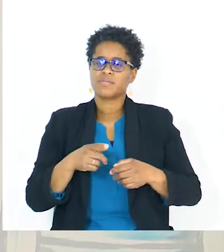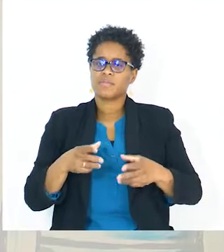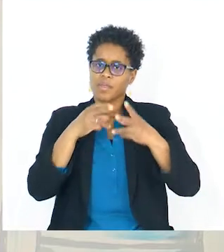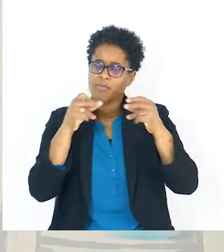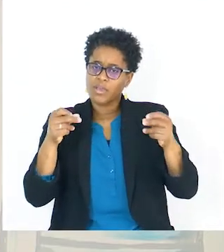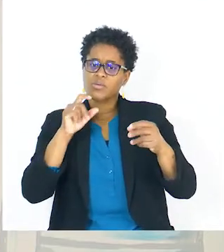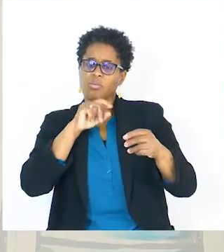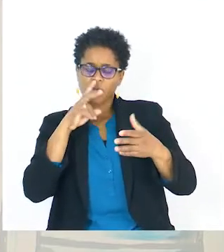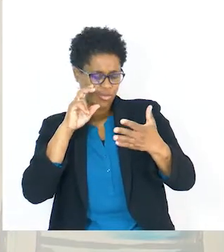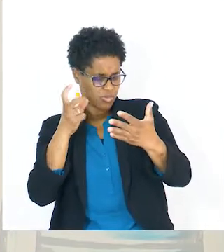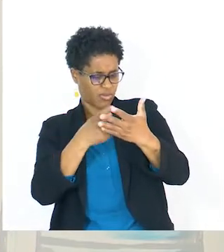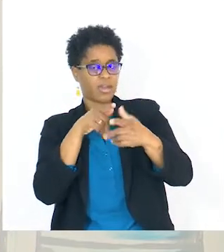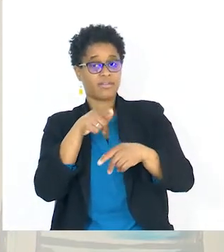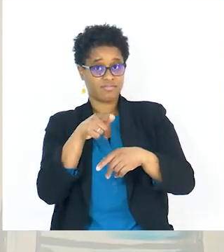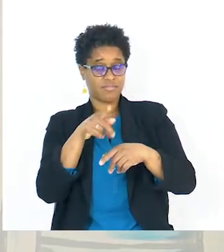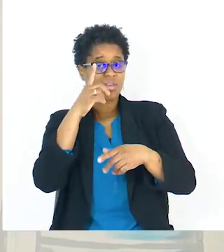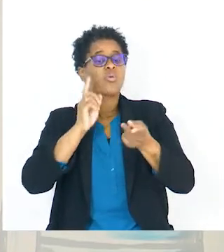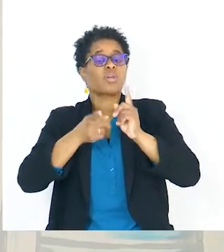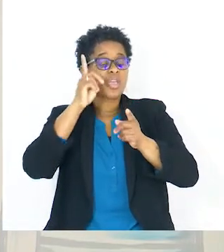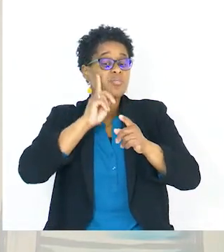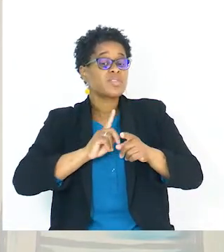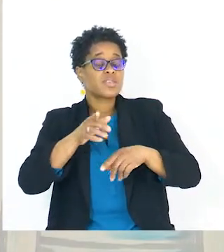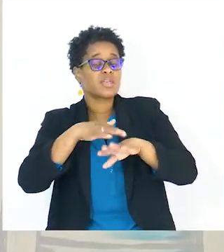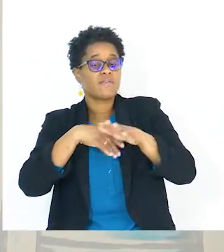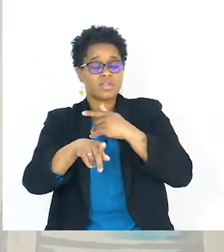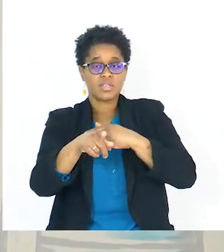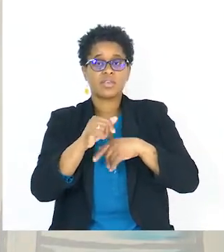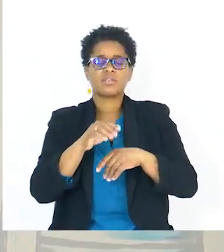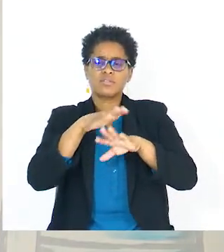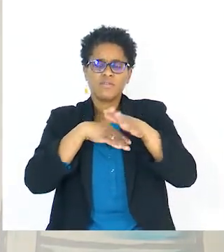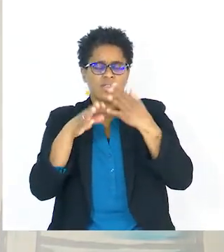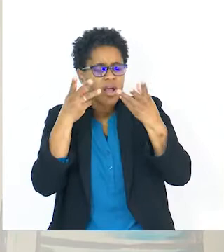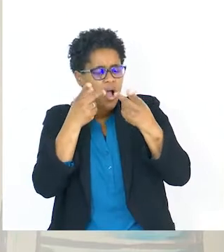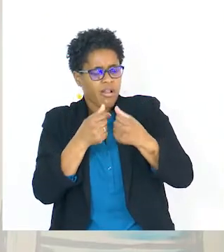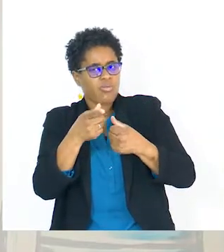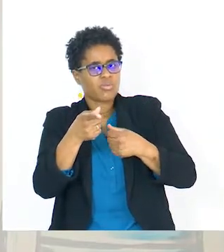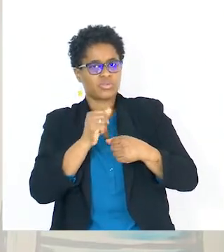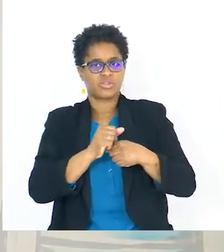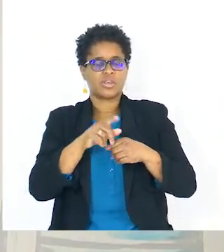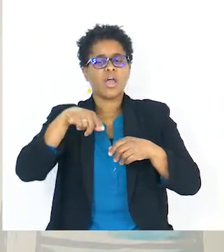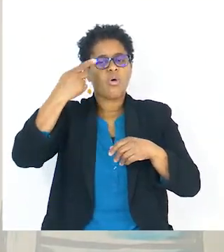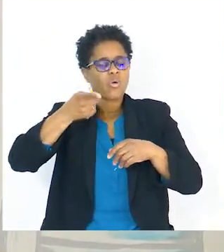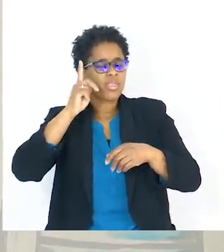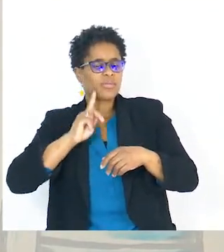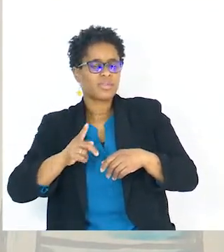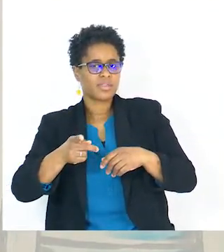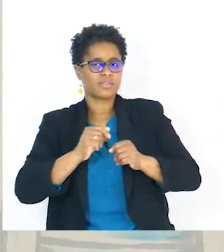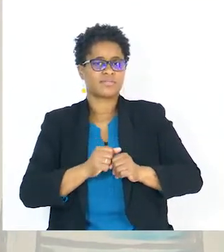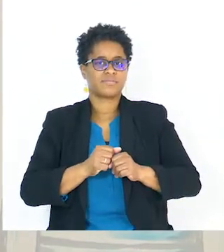Vocês podem observar aqui. O que a menina está a fazer? Fazendo cálculos. E a